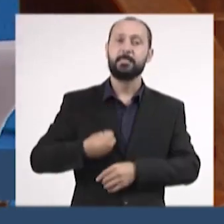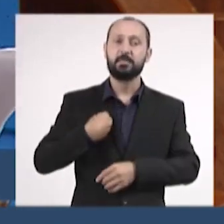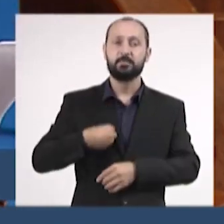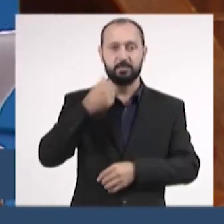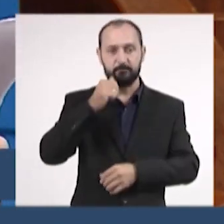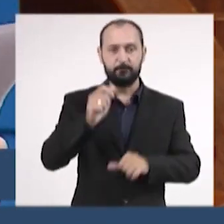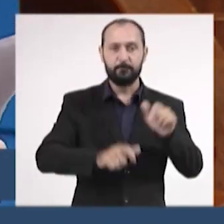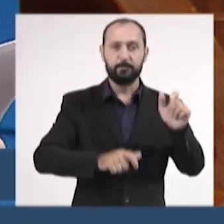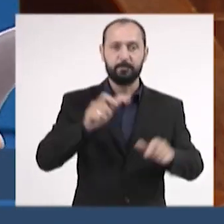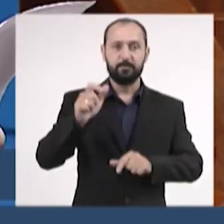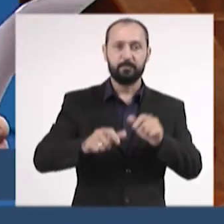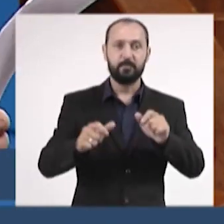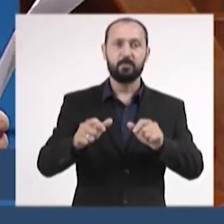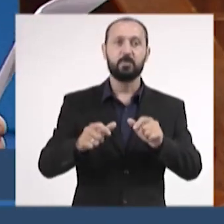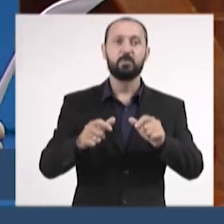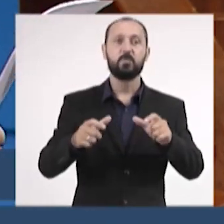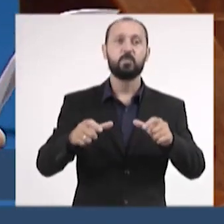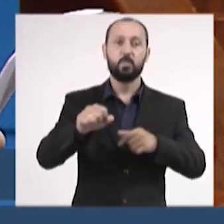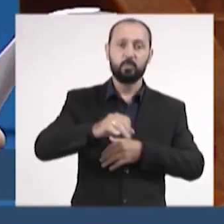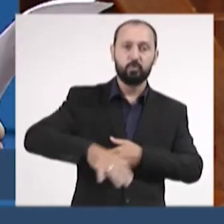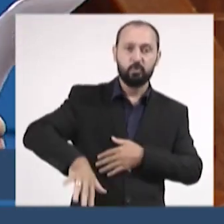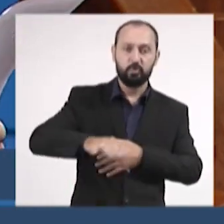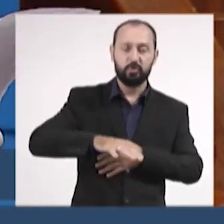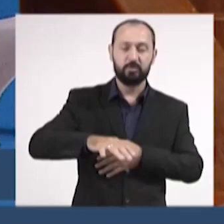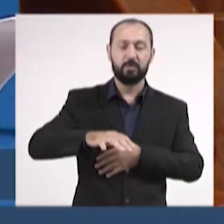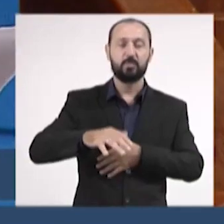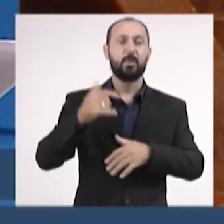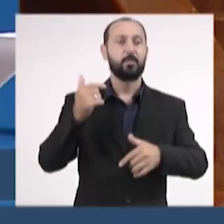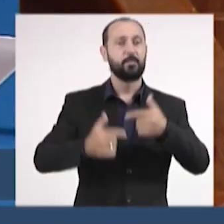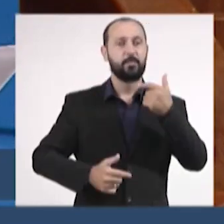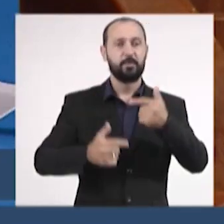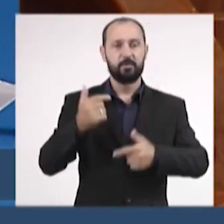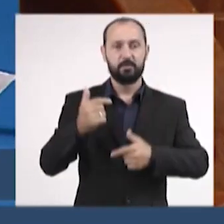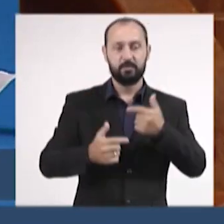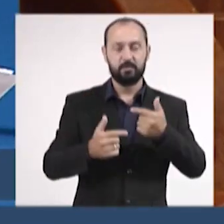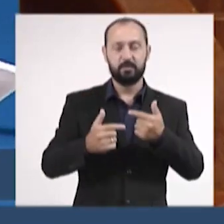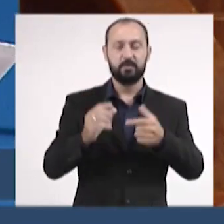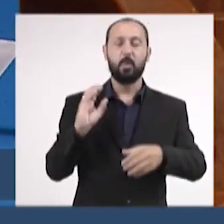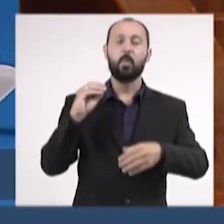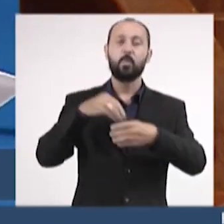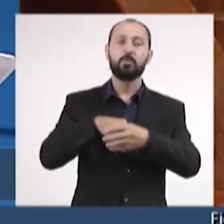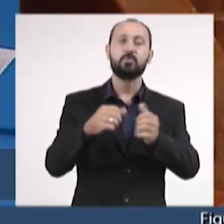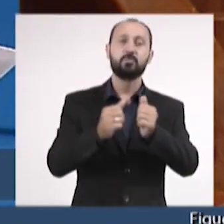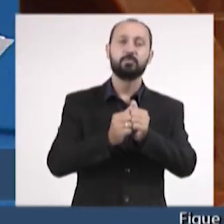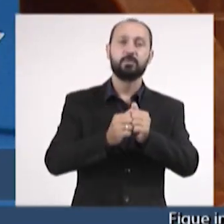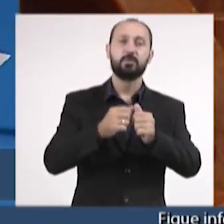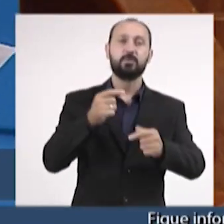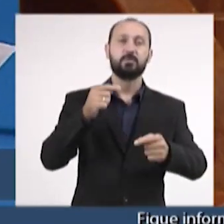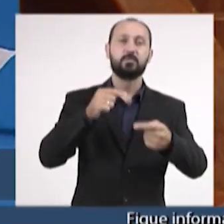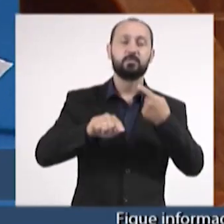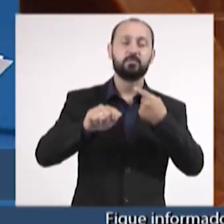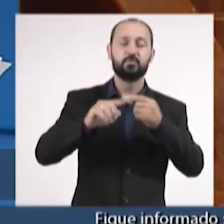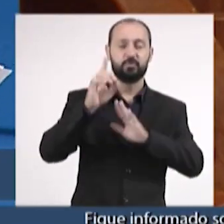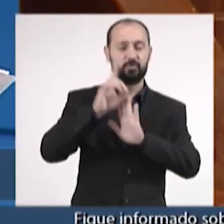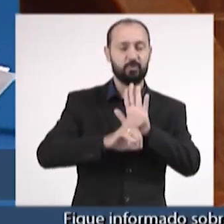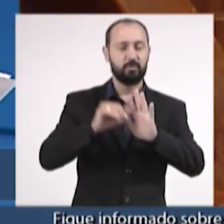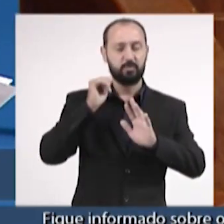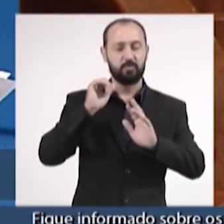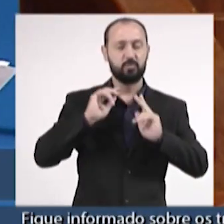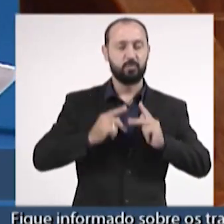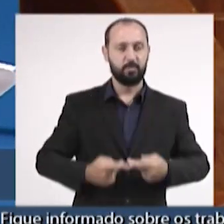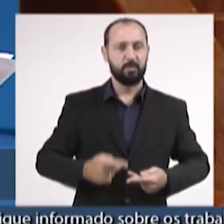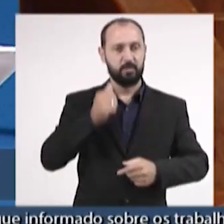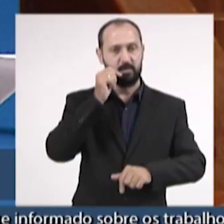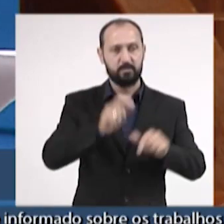das mulheres em seus ambientes sociais e políticos e constitui uma violação dos direitos humanos das